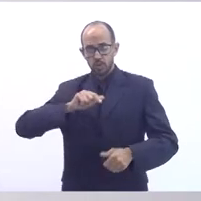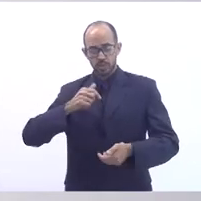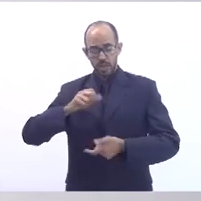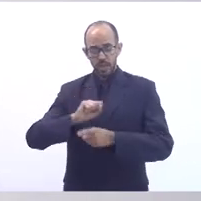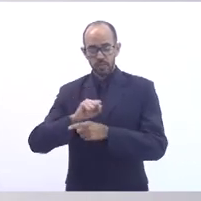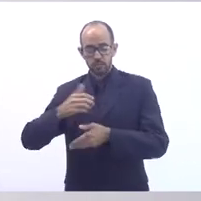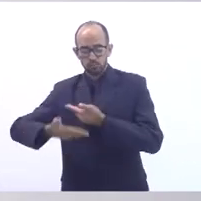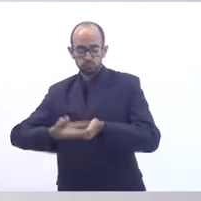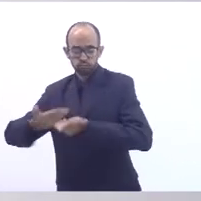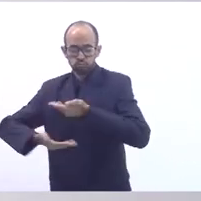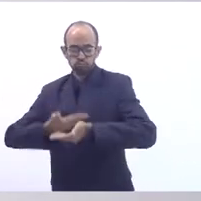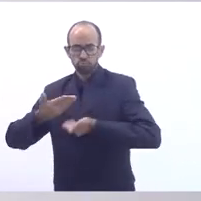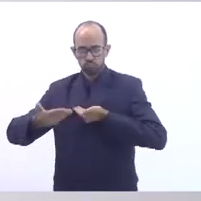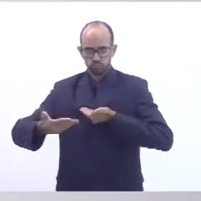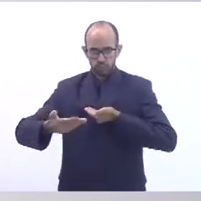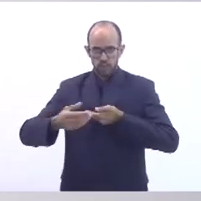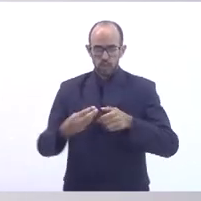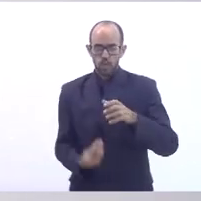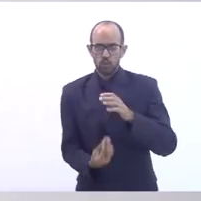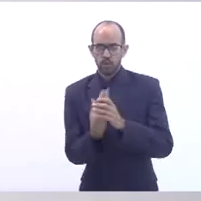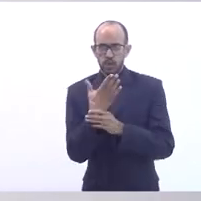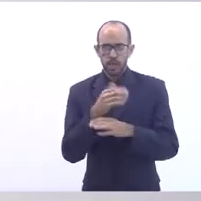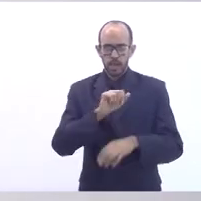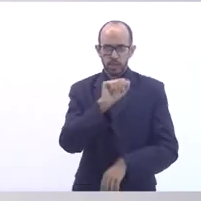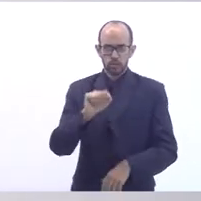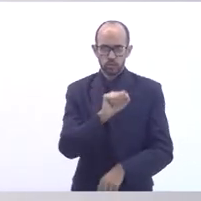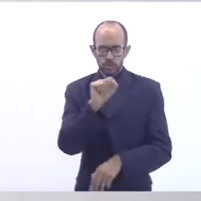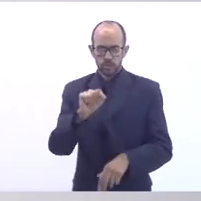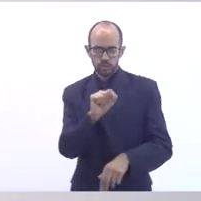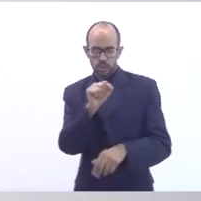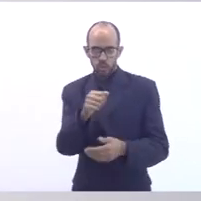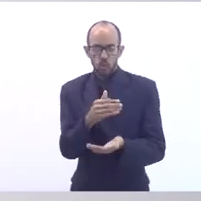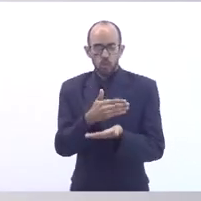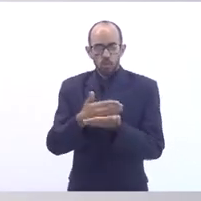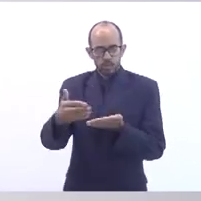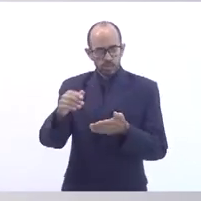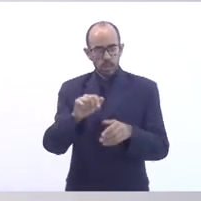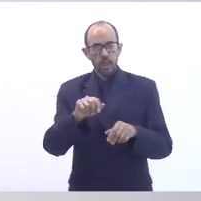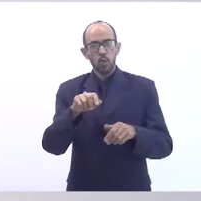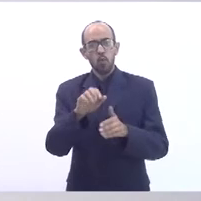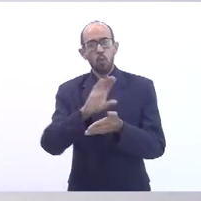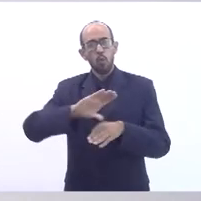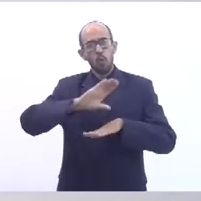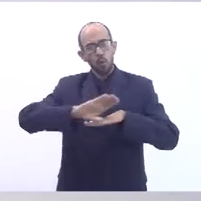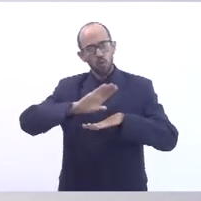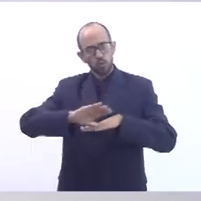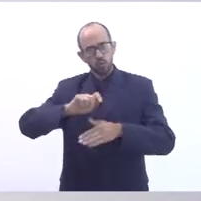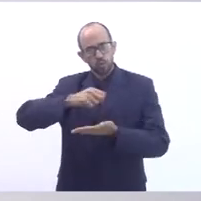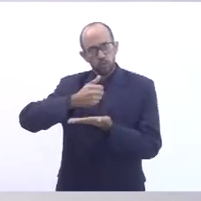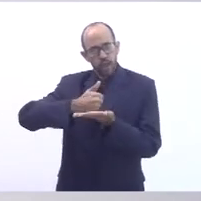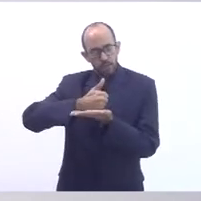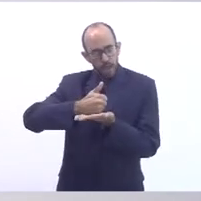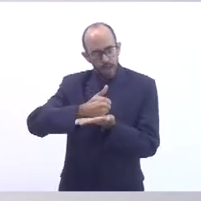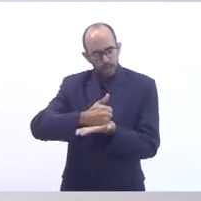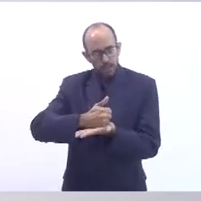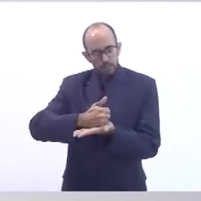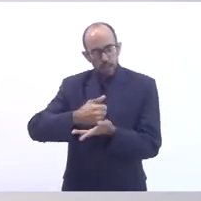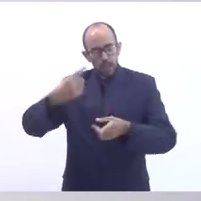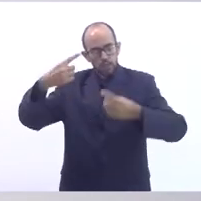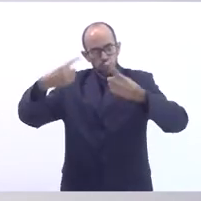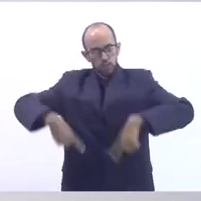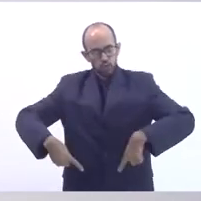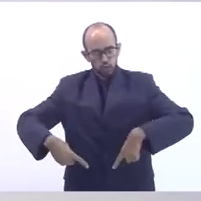E aí eu fundei a sua situação monetária eles iam curso de farmácia para poder debater com esses falsos moralistas